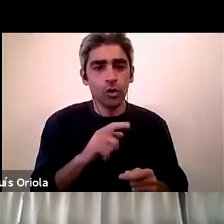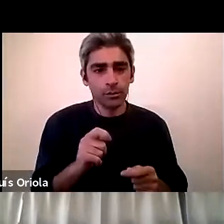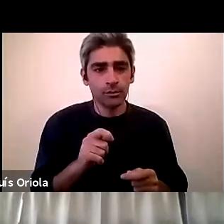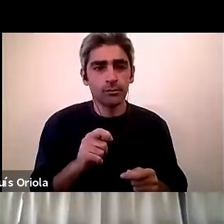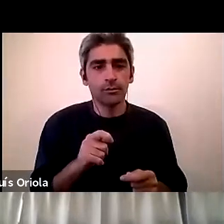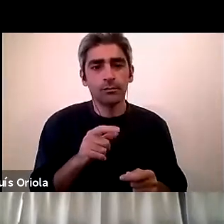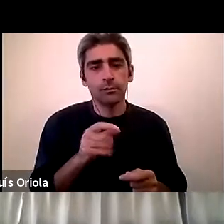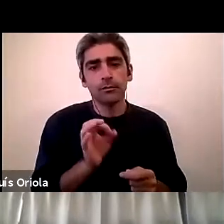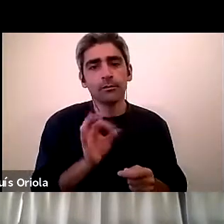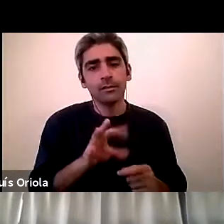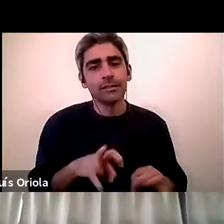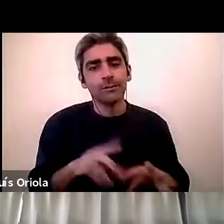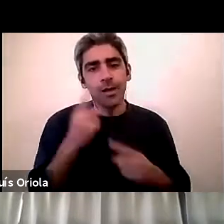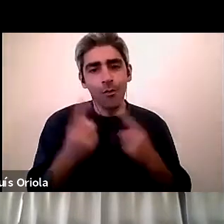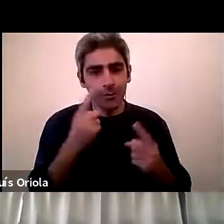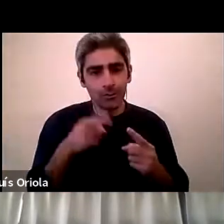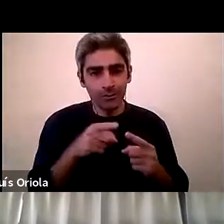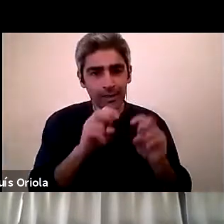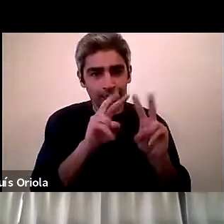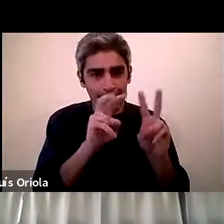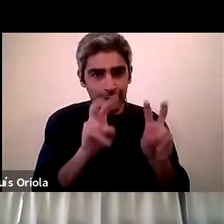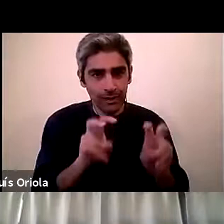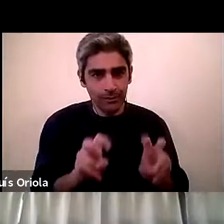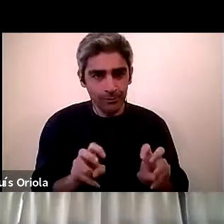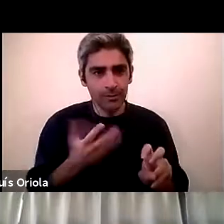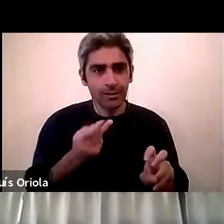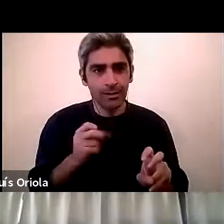Jorge vai desenvolver também algumas destas temáticas que o